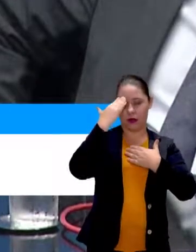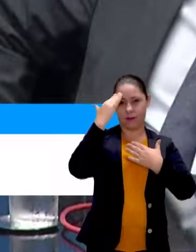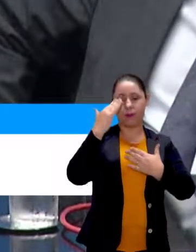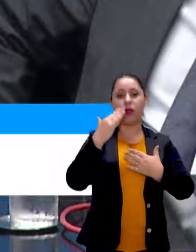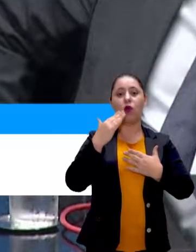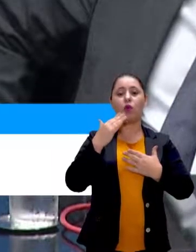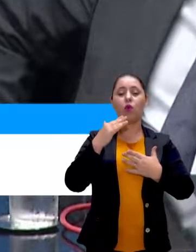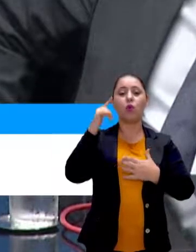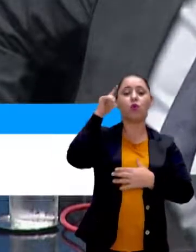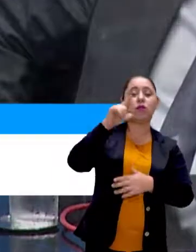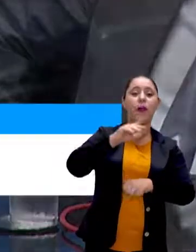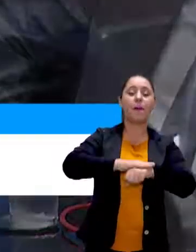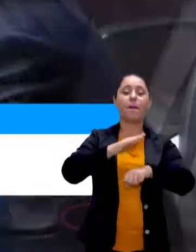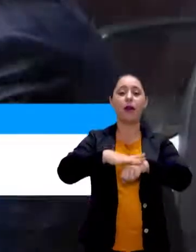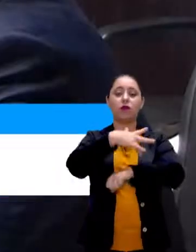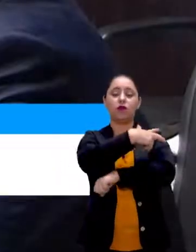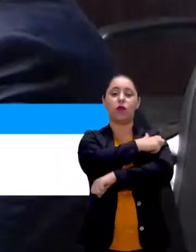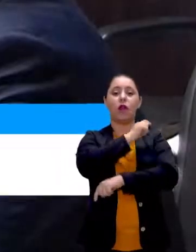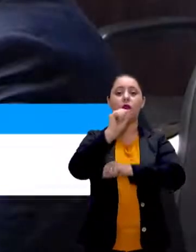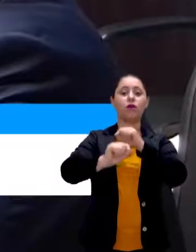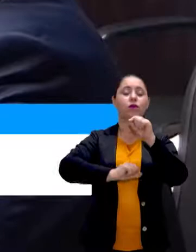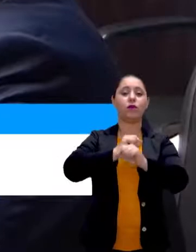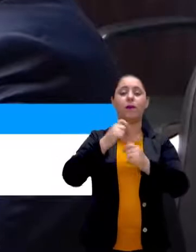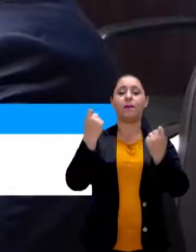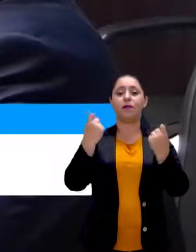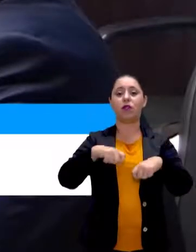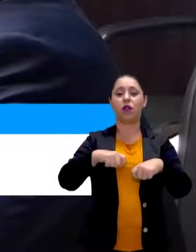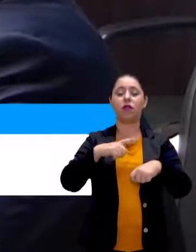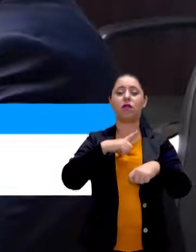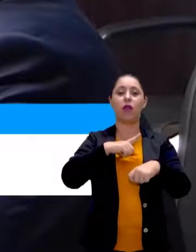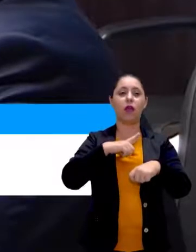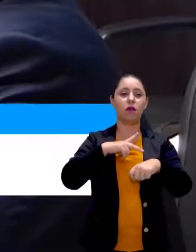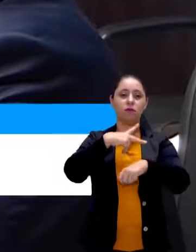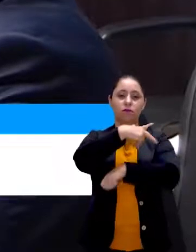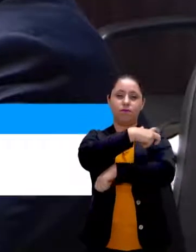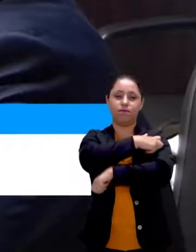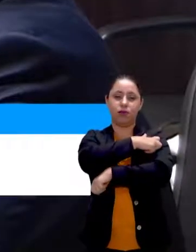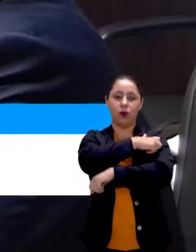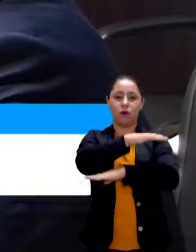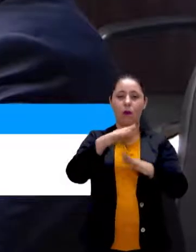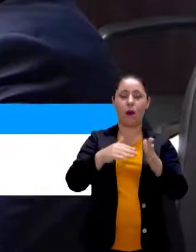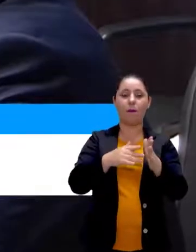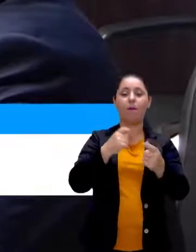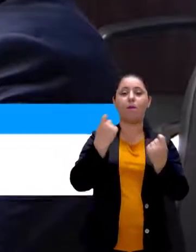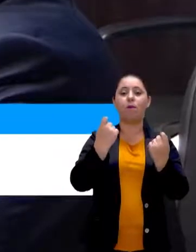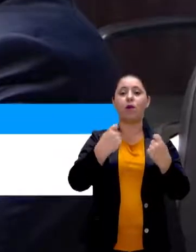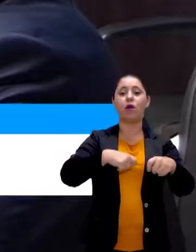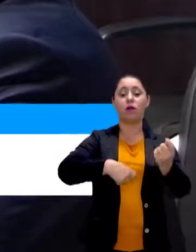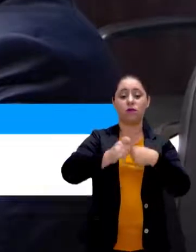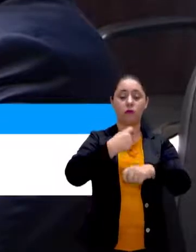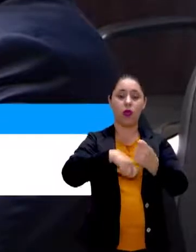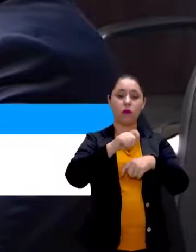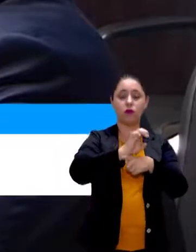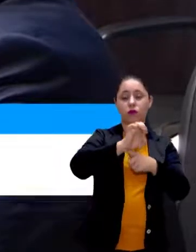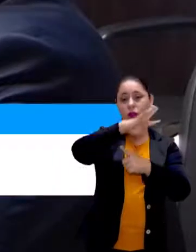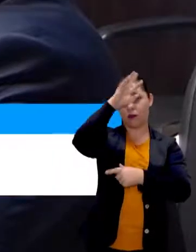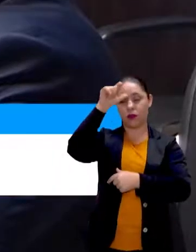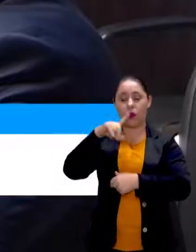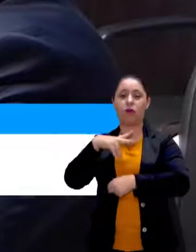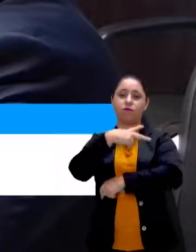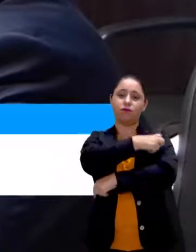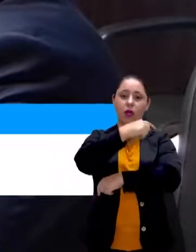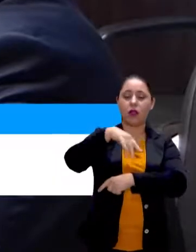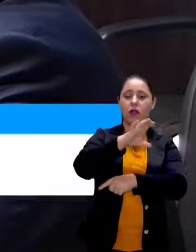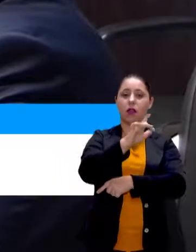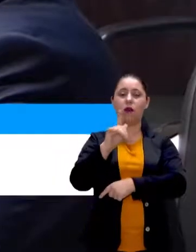um pouquinho mais de doses da Janssen, que é uma vacina que nós temos condição de aplicar, porque a logística do estado de Mato Grosso do Sul, a